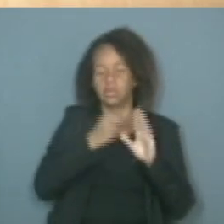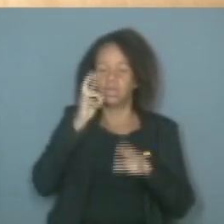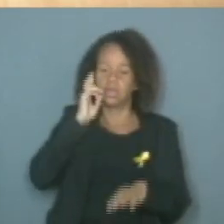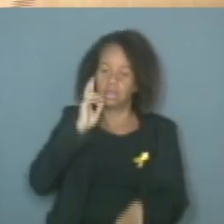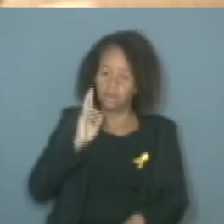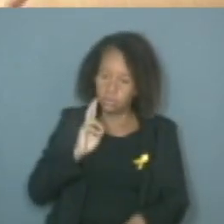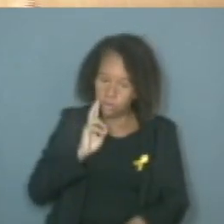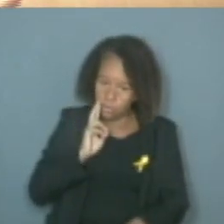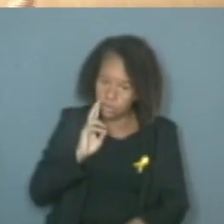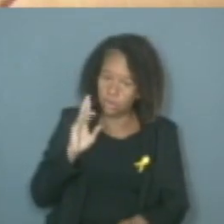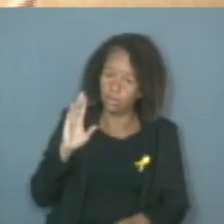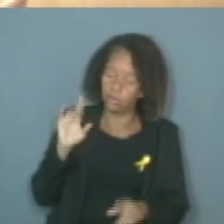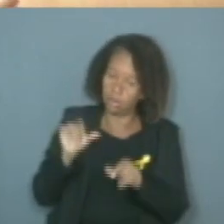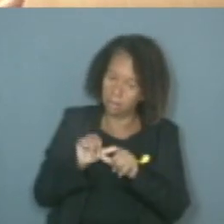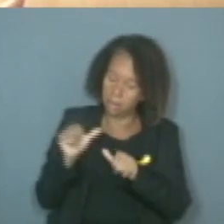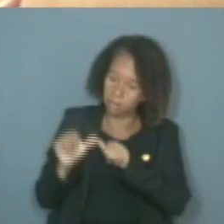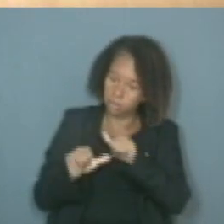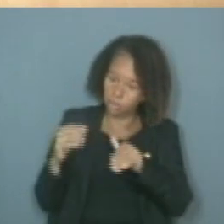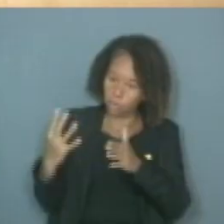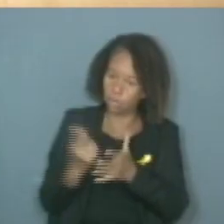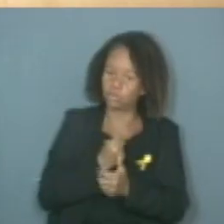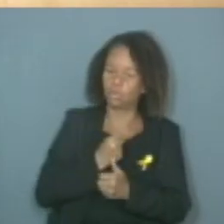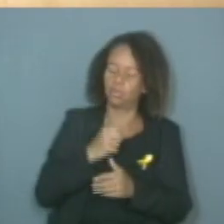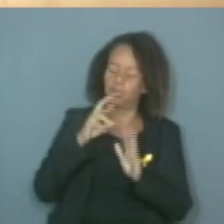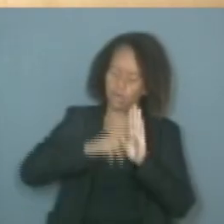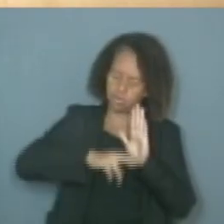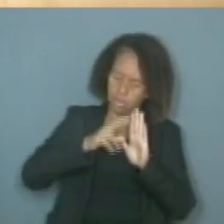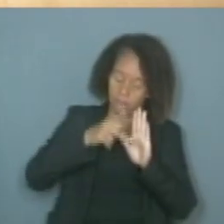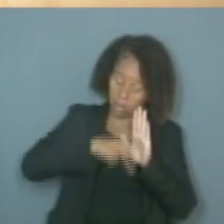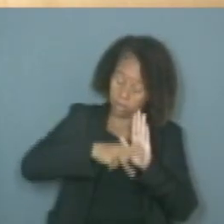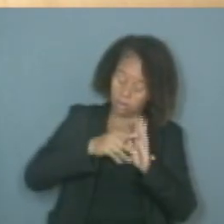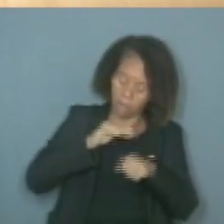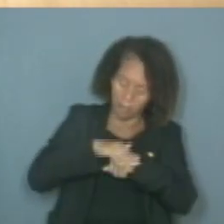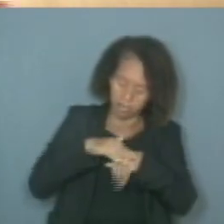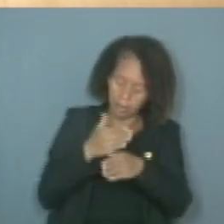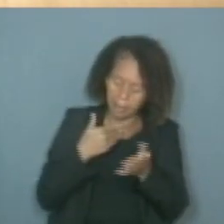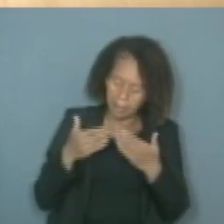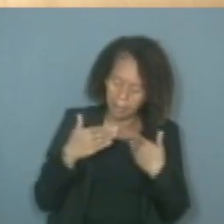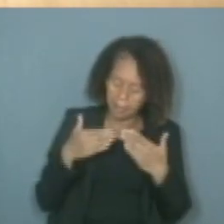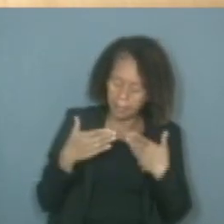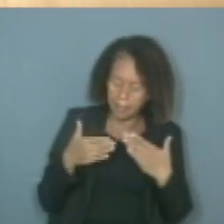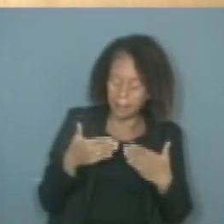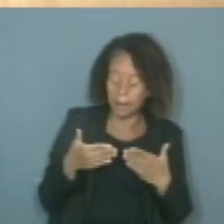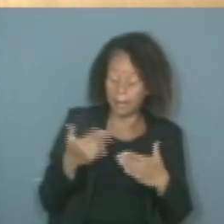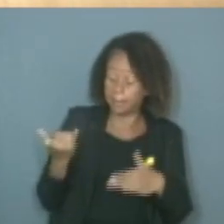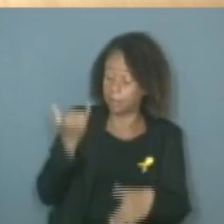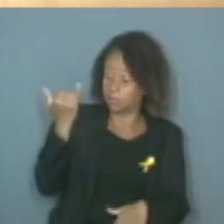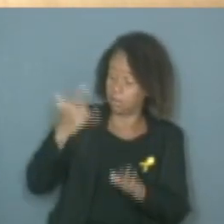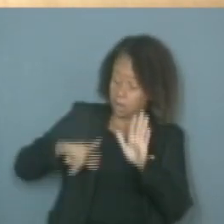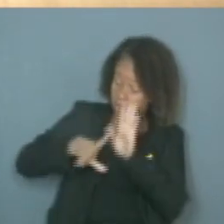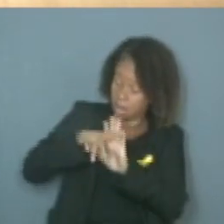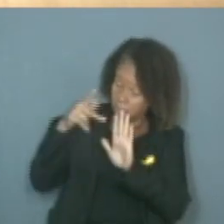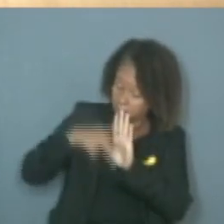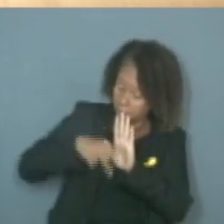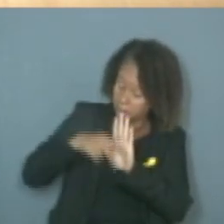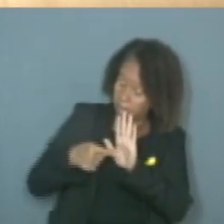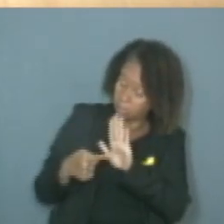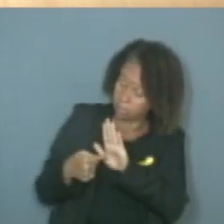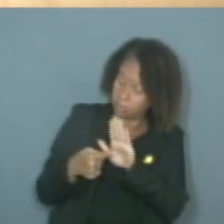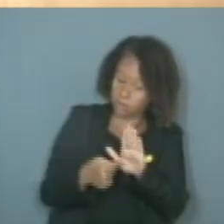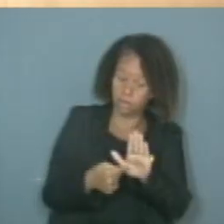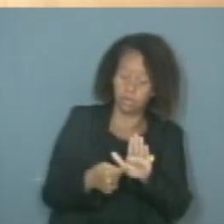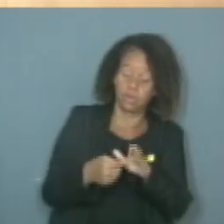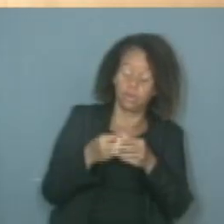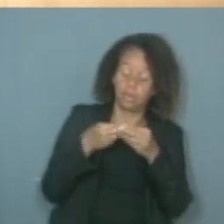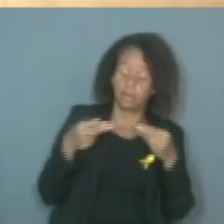Rinaldo Júnior resgatou esse projeto também e conversou com todo mundo. O importante é a gente trazer um projeto de lei que traduza algo